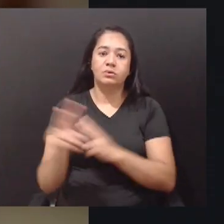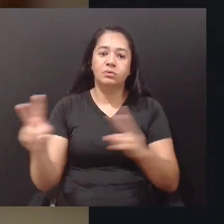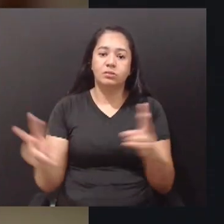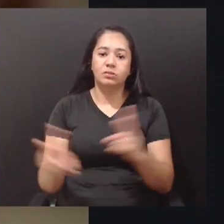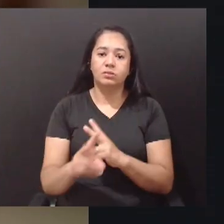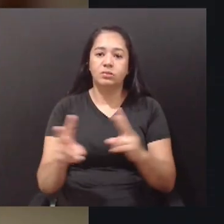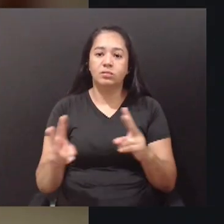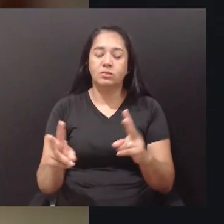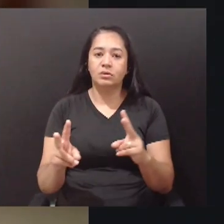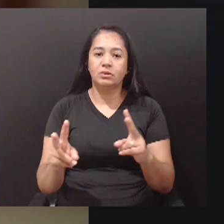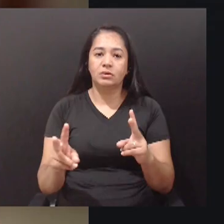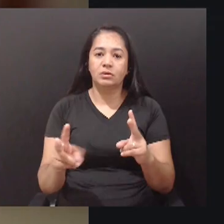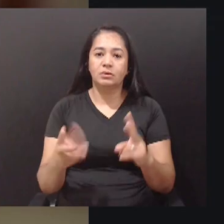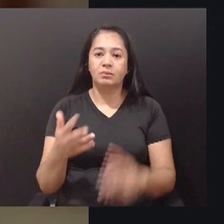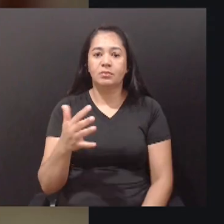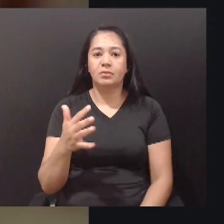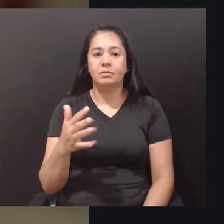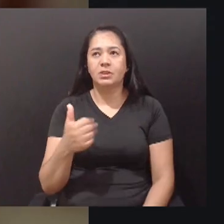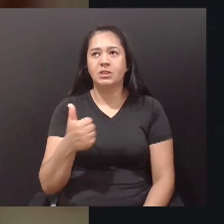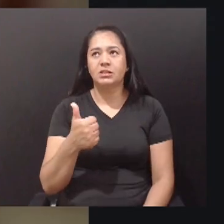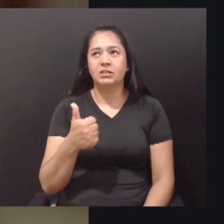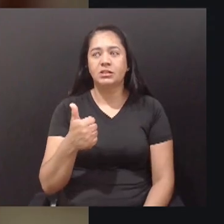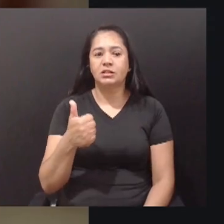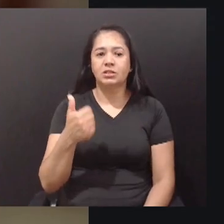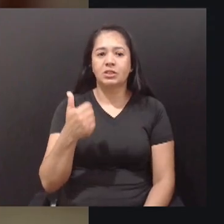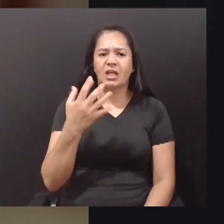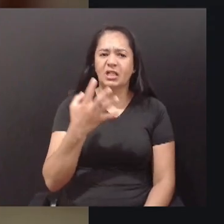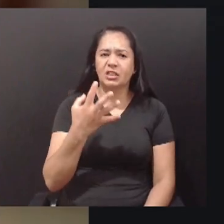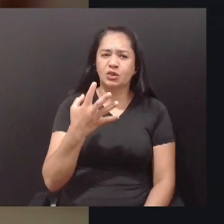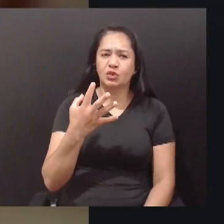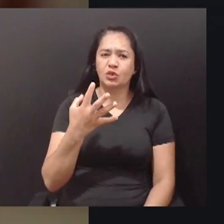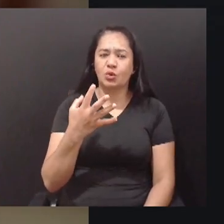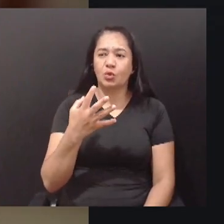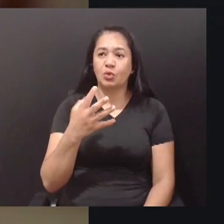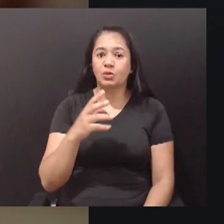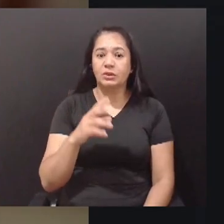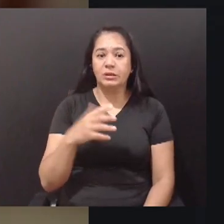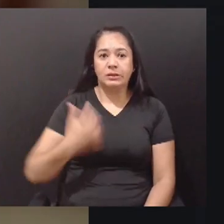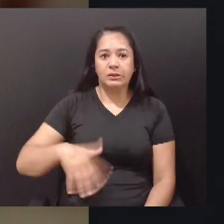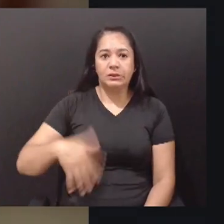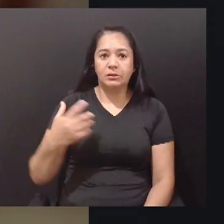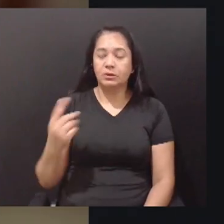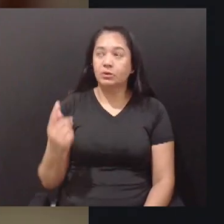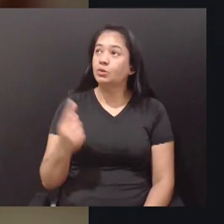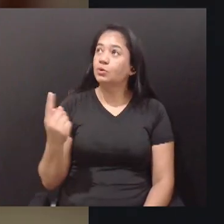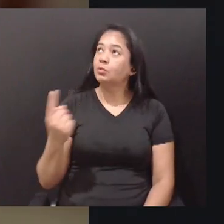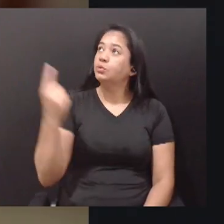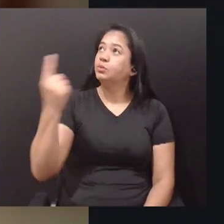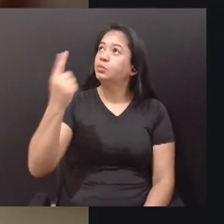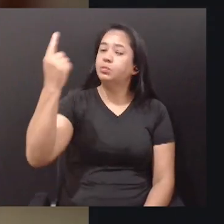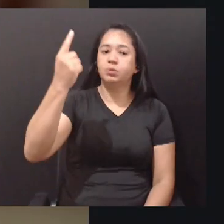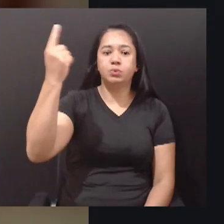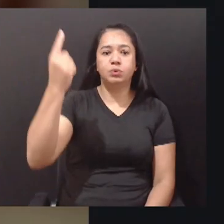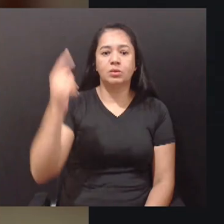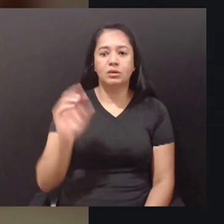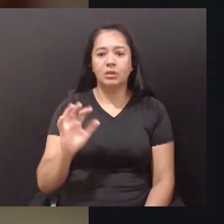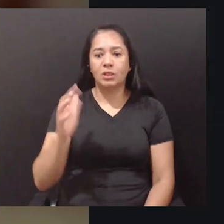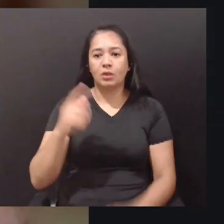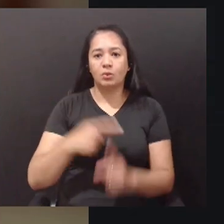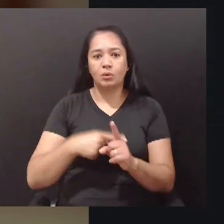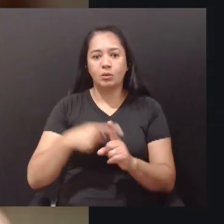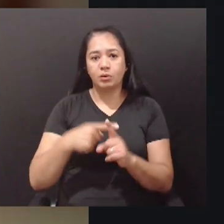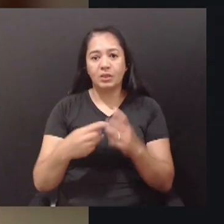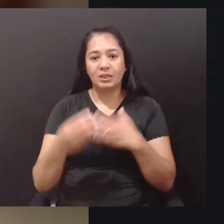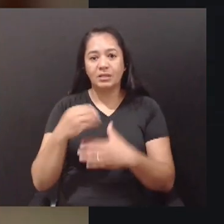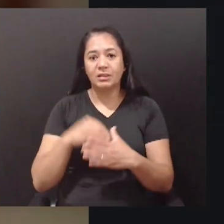a cerca de 12, 13, 14 quilômetros de altura, os famosos cúmulos, nimbos, onde a temperatura interna chega a